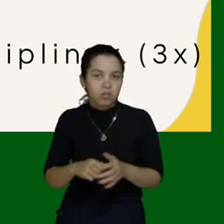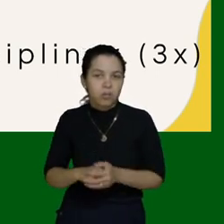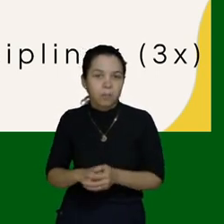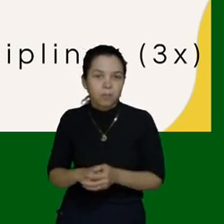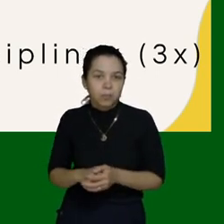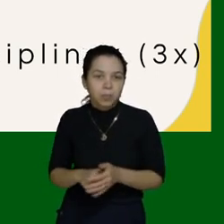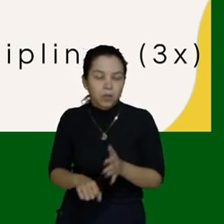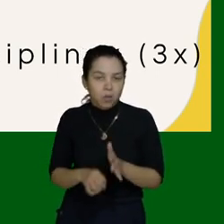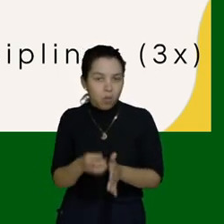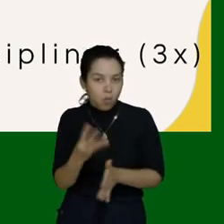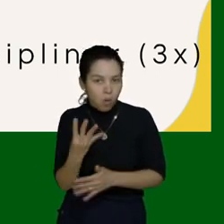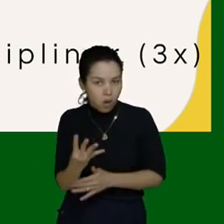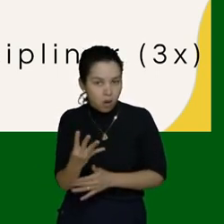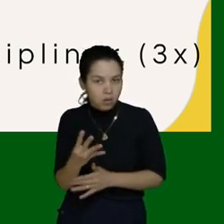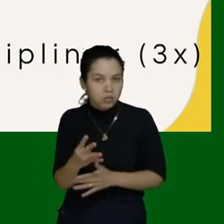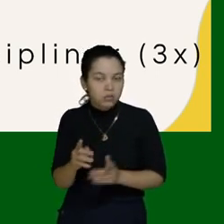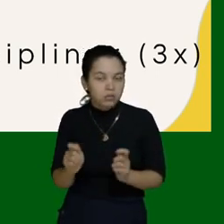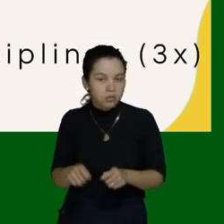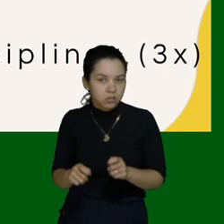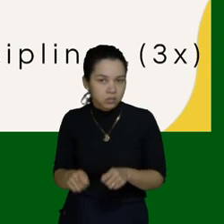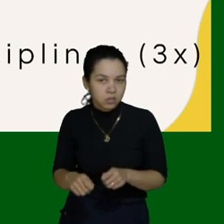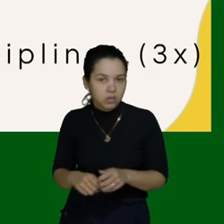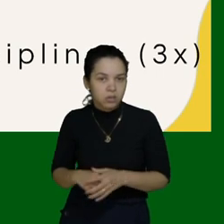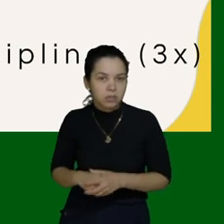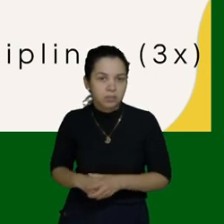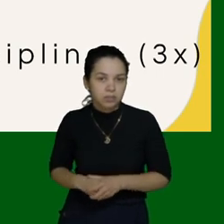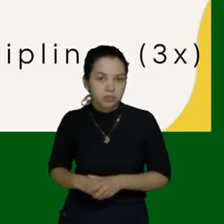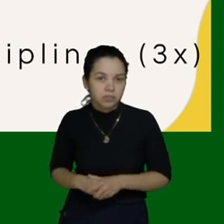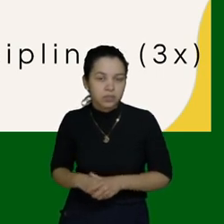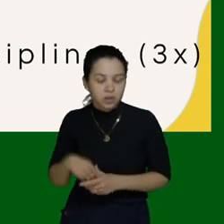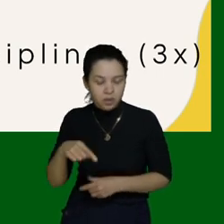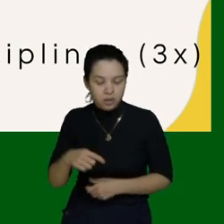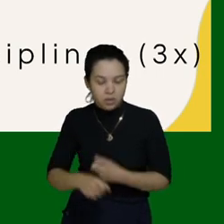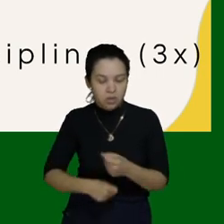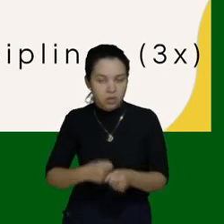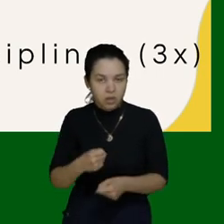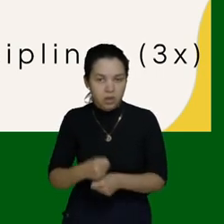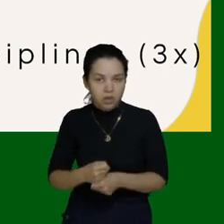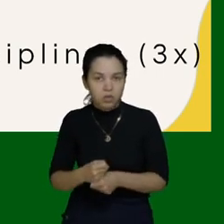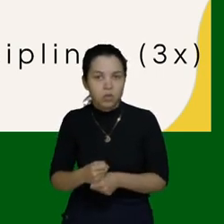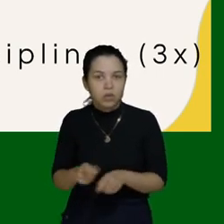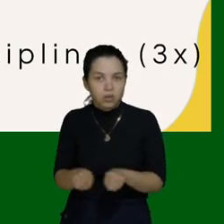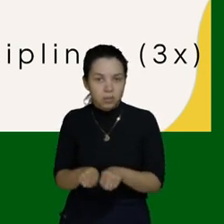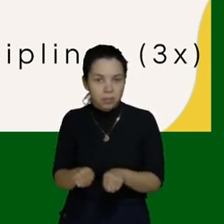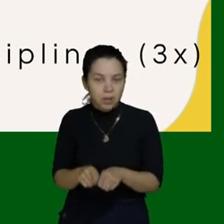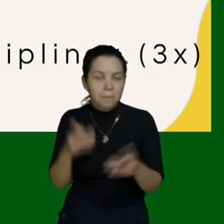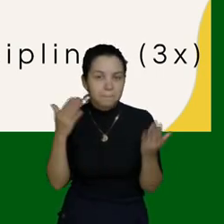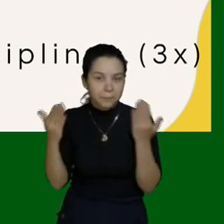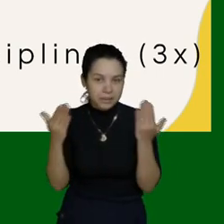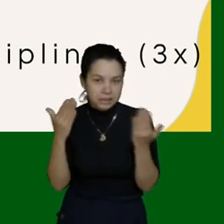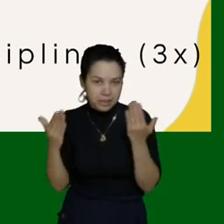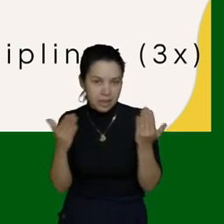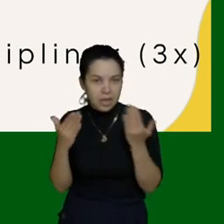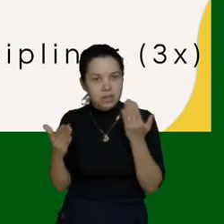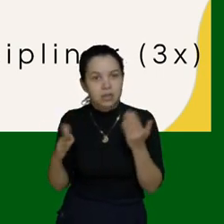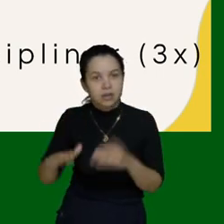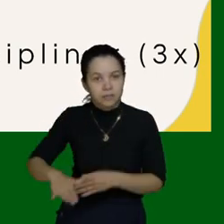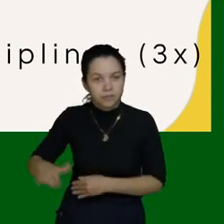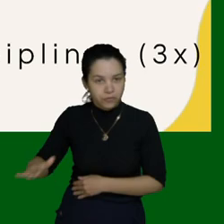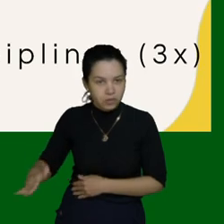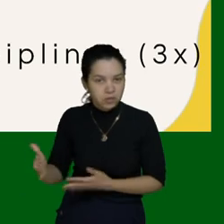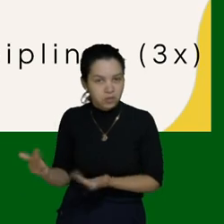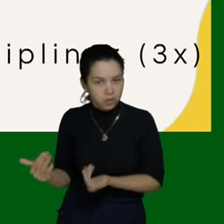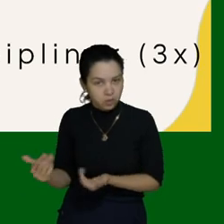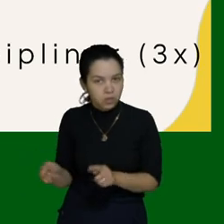a fono da conta e a par a partir desse ano o psiquiatra da Infância e da adolescência acompanhou a nos começou a nos